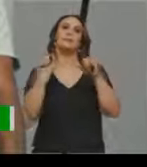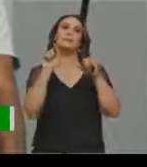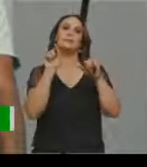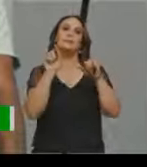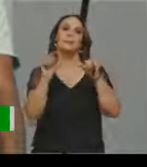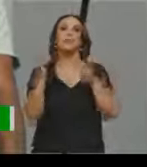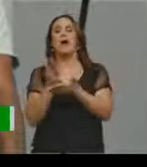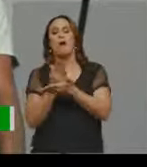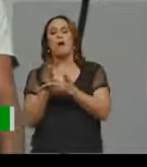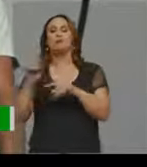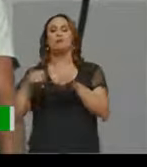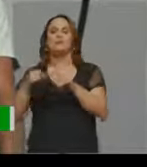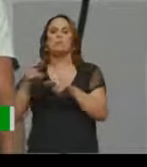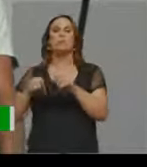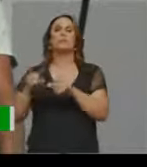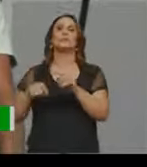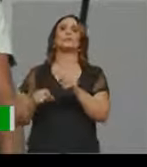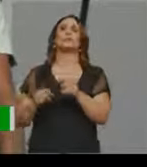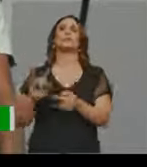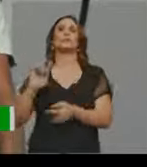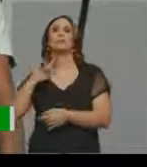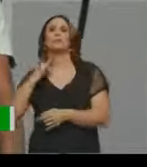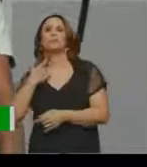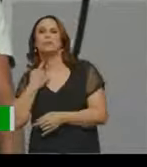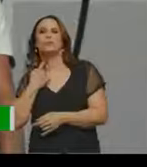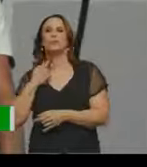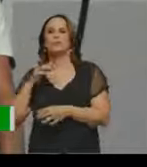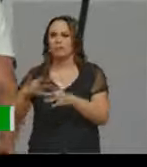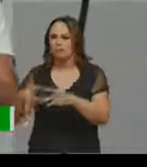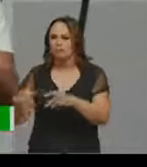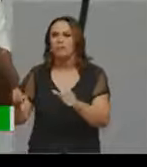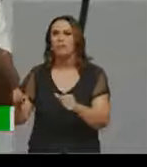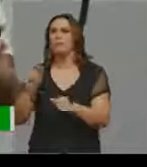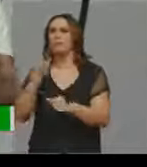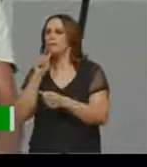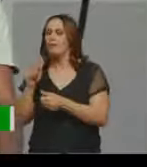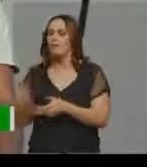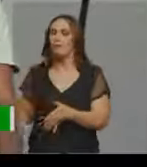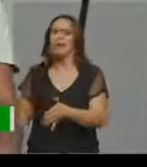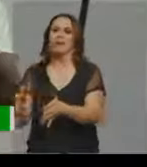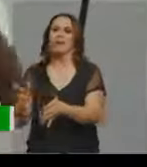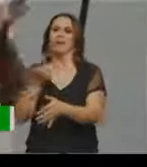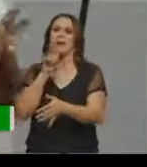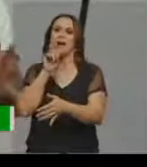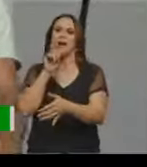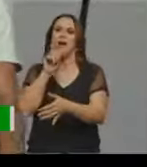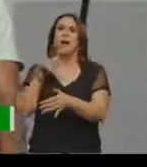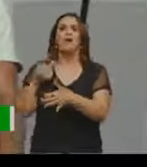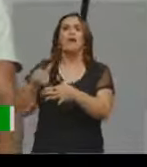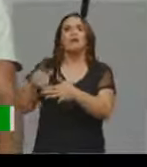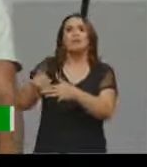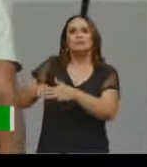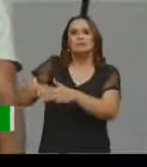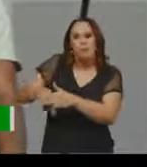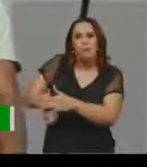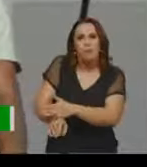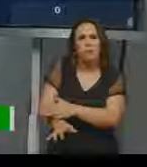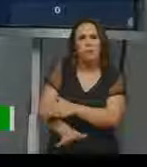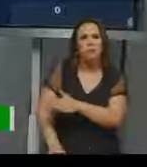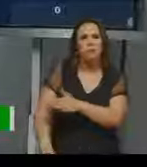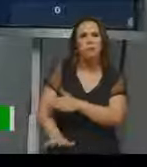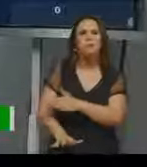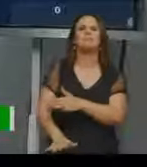contaminar a água subterrânea, contaminar rios, consequentemente. Então, tem esse problema também ambiental. E buscamos aí um equilíbrio.